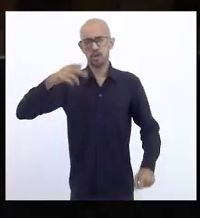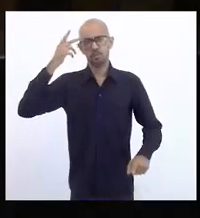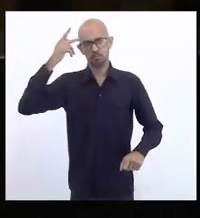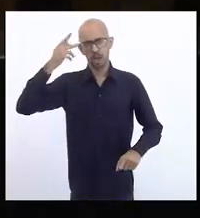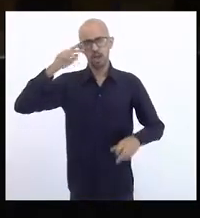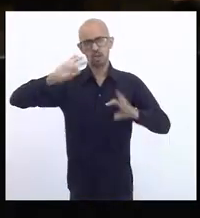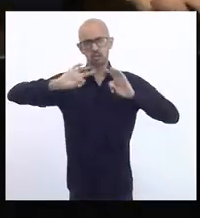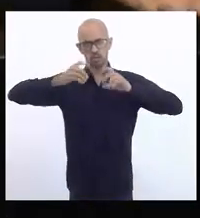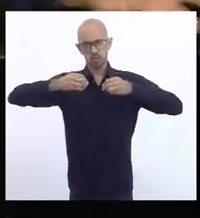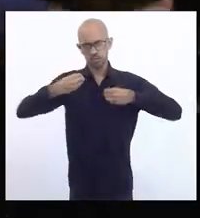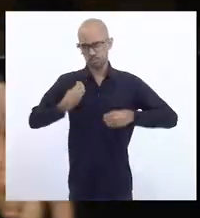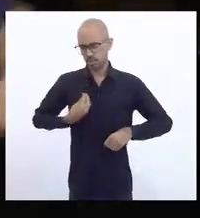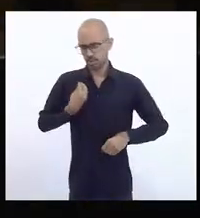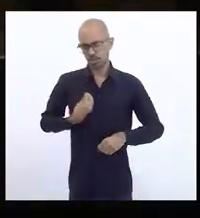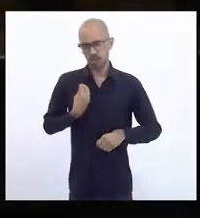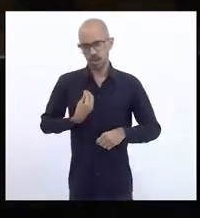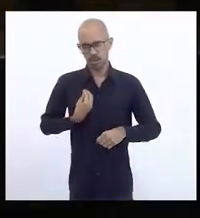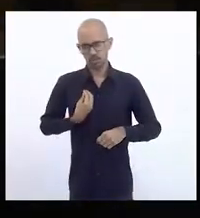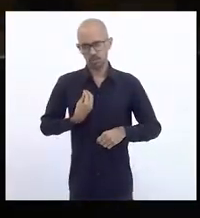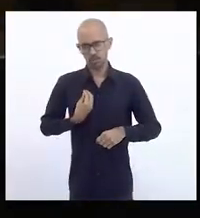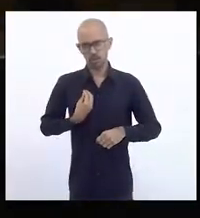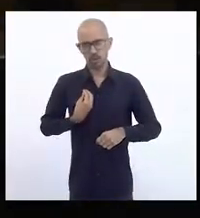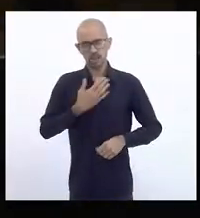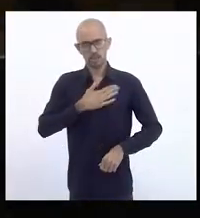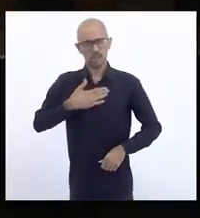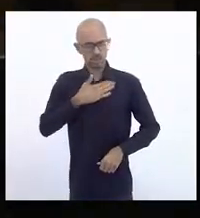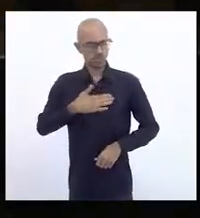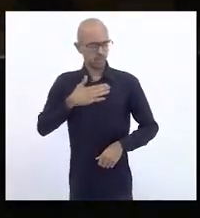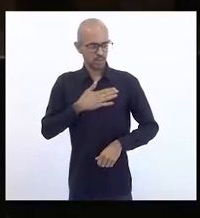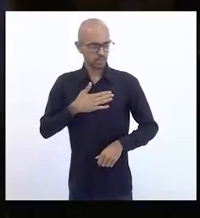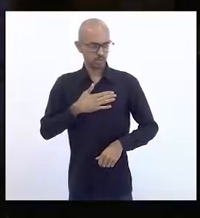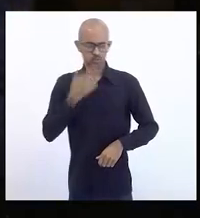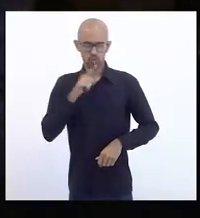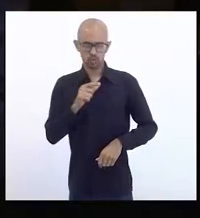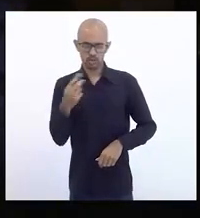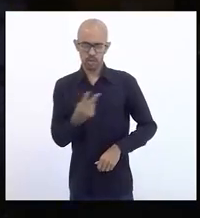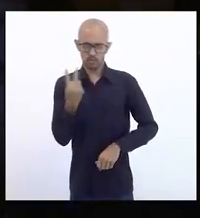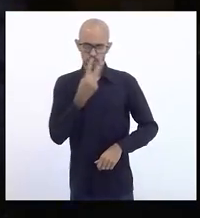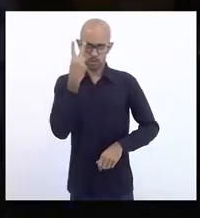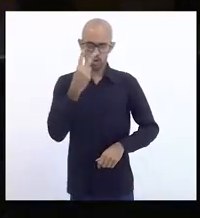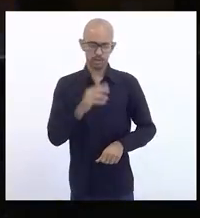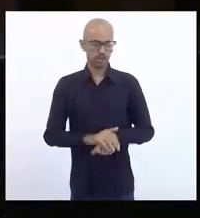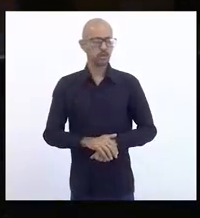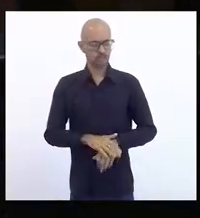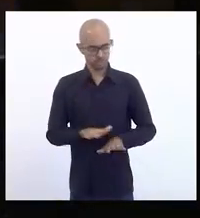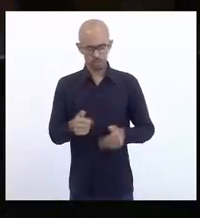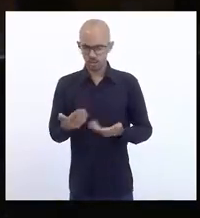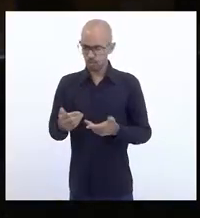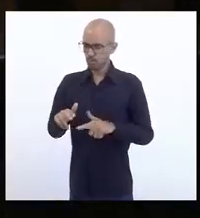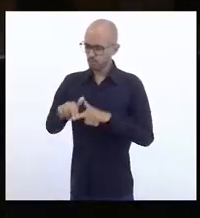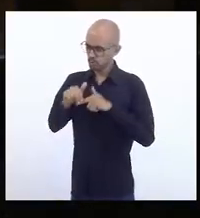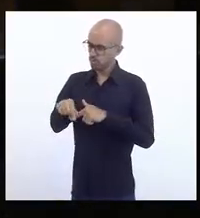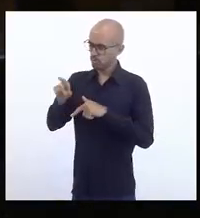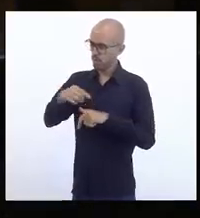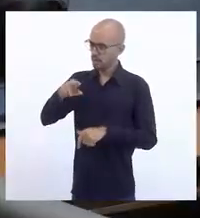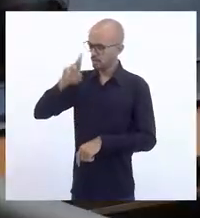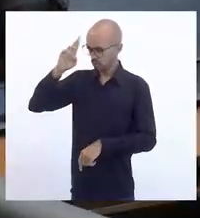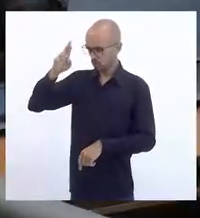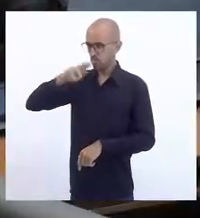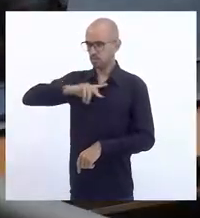que participaram do processo a satisfação de sair vitoriosa. Portanto, essas considerações, senhor